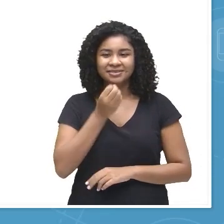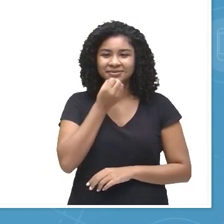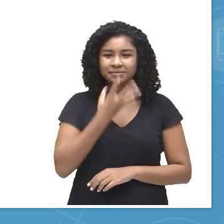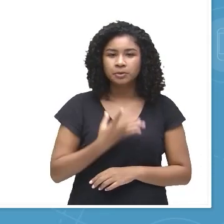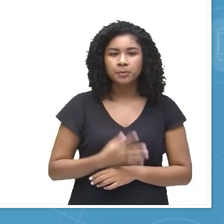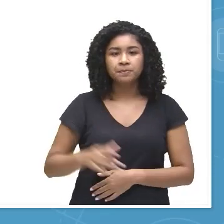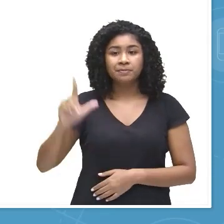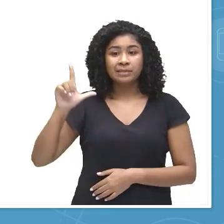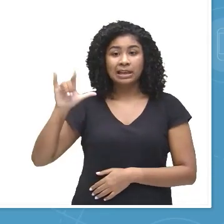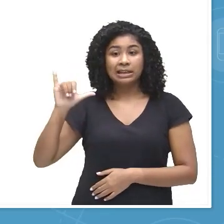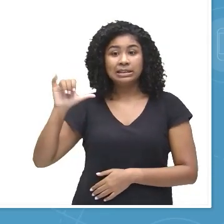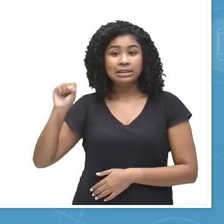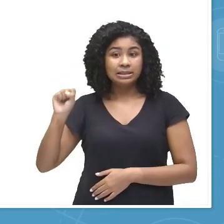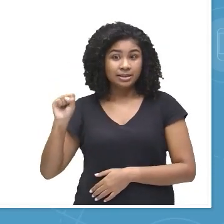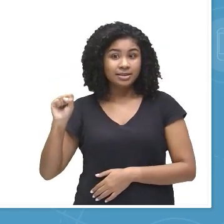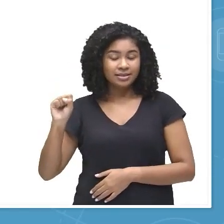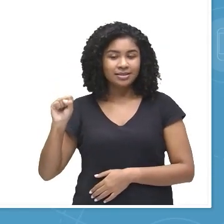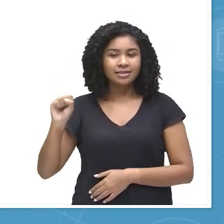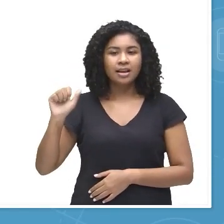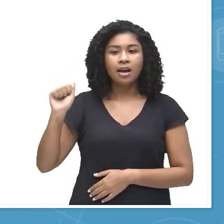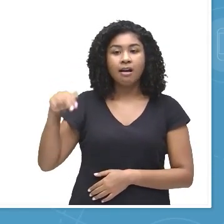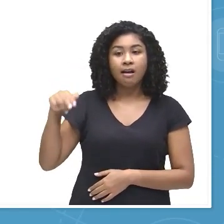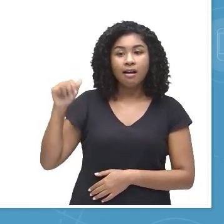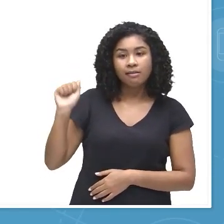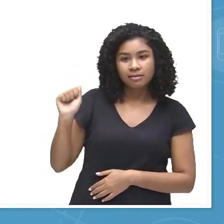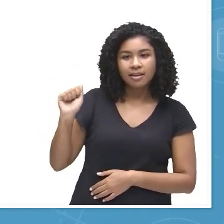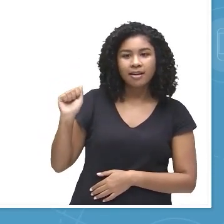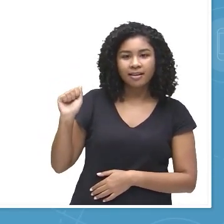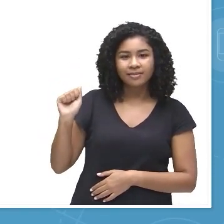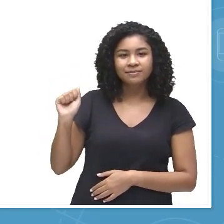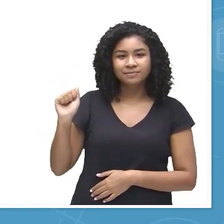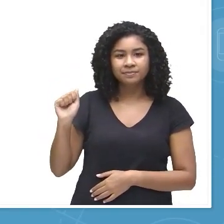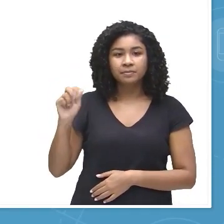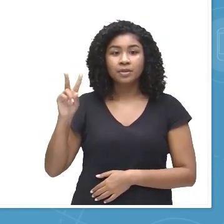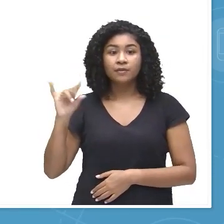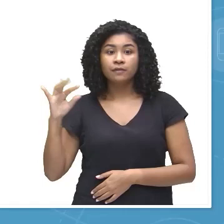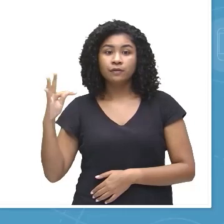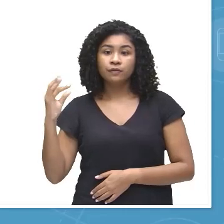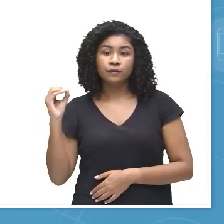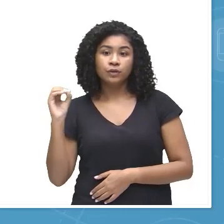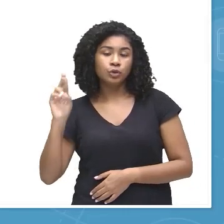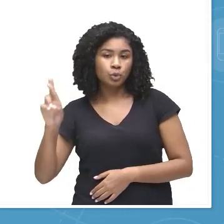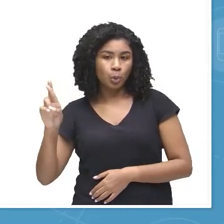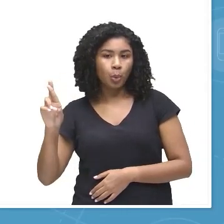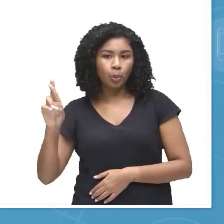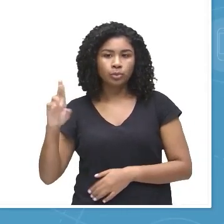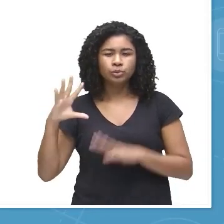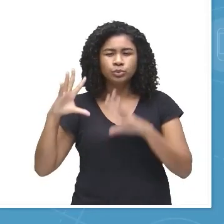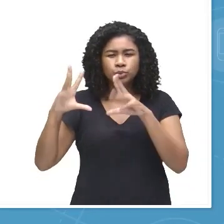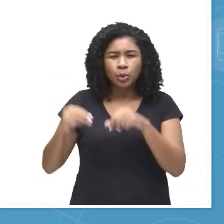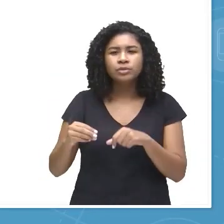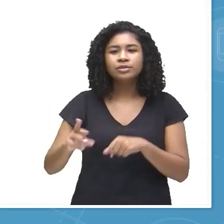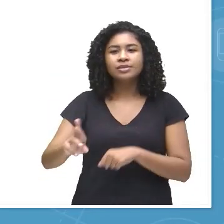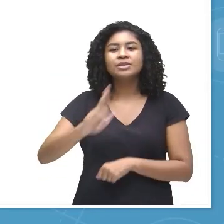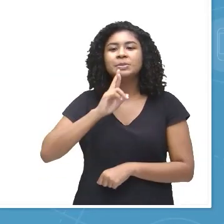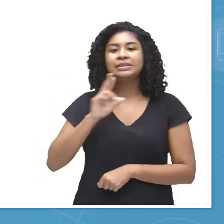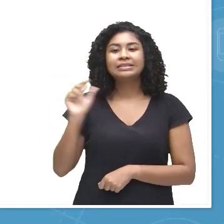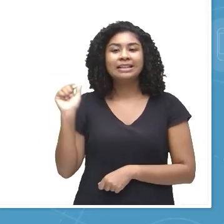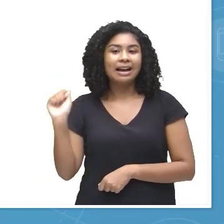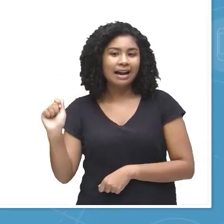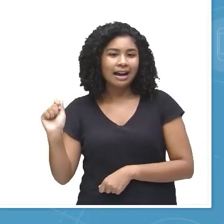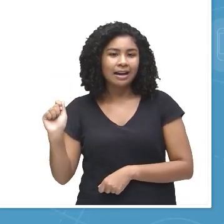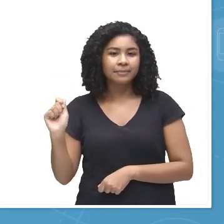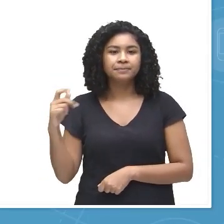a letra A Ana Beatriz, aliás, o Vitor respondeu a letra B, o Berg a letra B